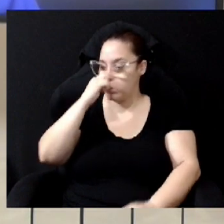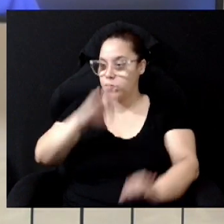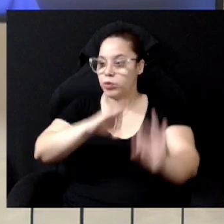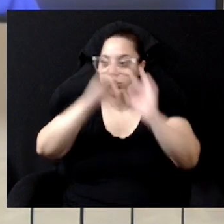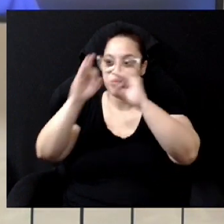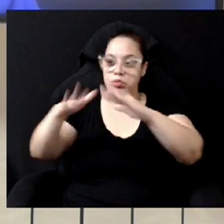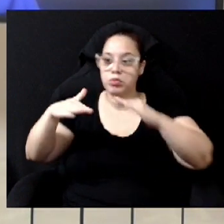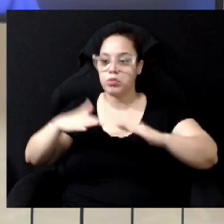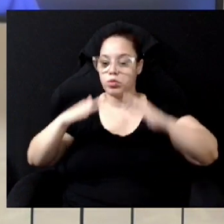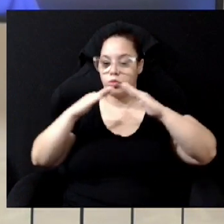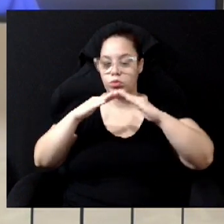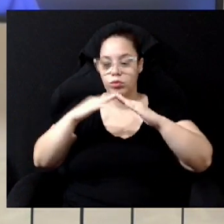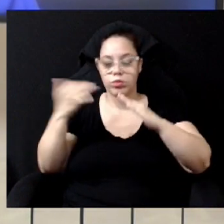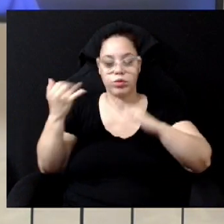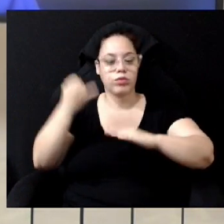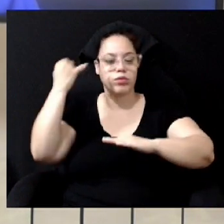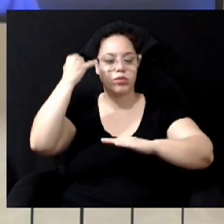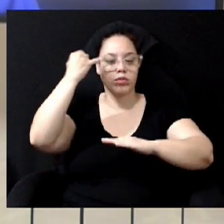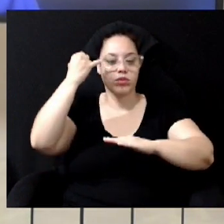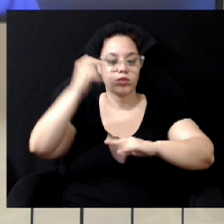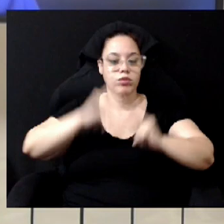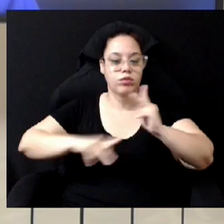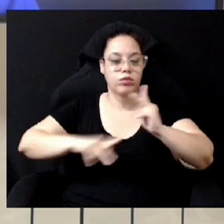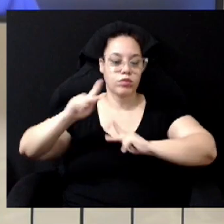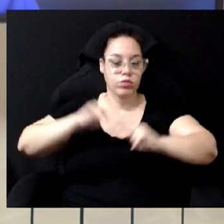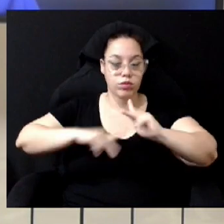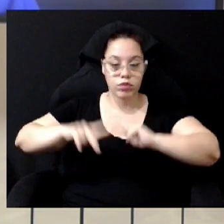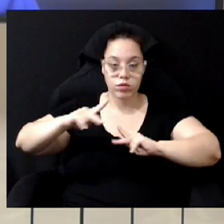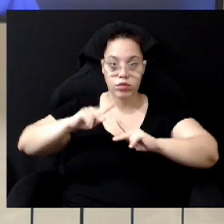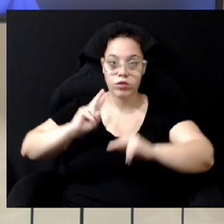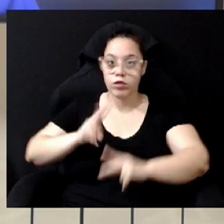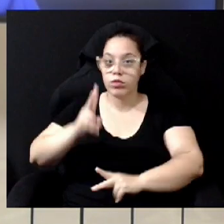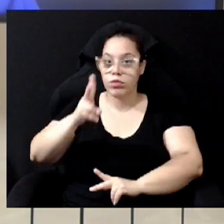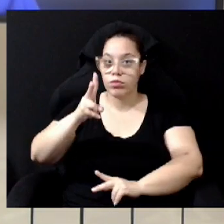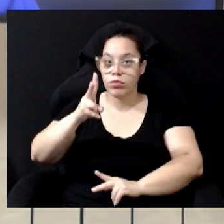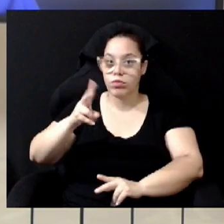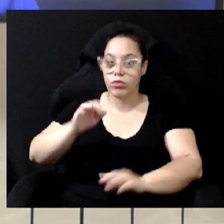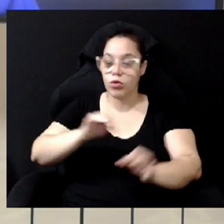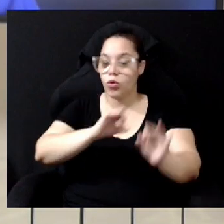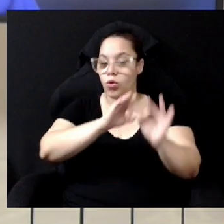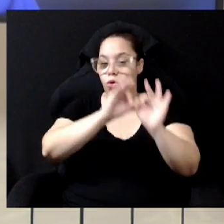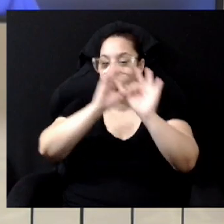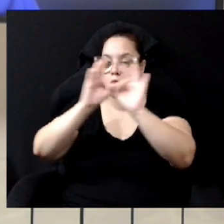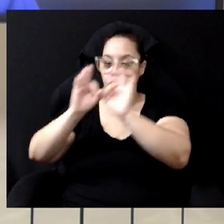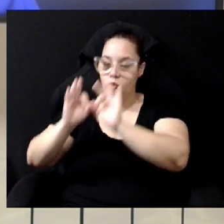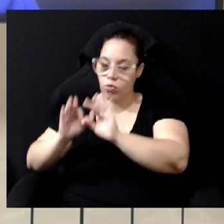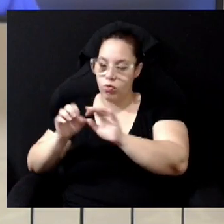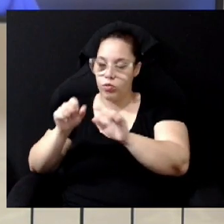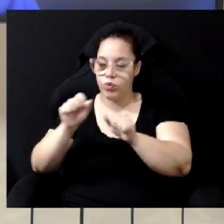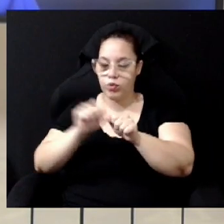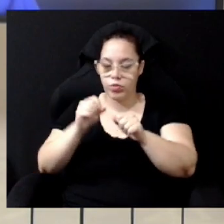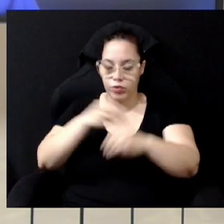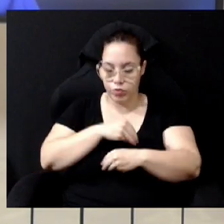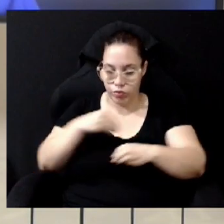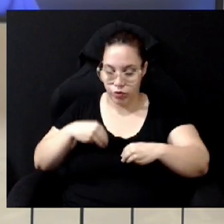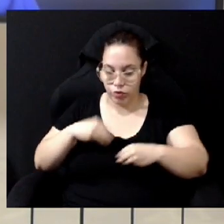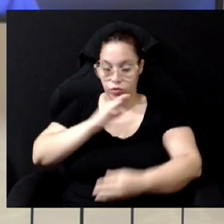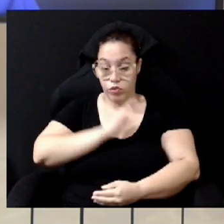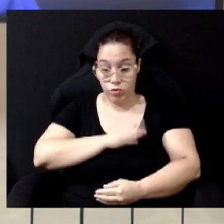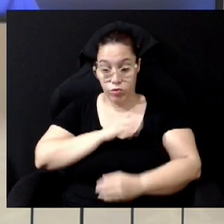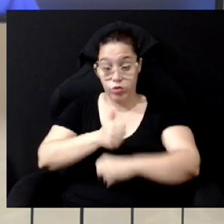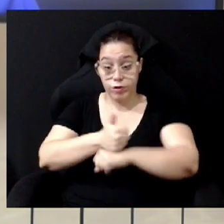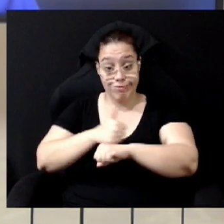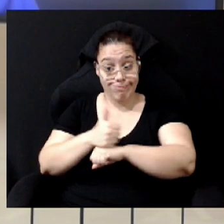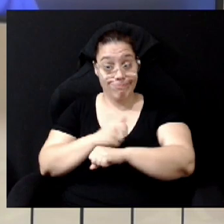a importância da população sempre estar acompanhando, fazendo os exames num cardiologista, né? Nunca deixar